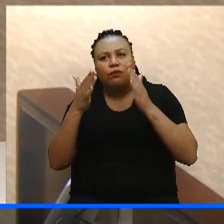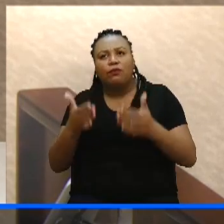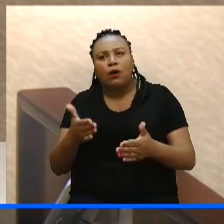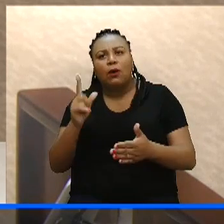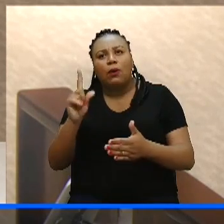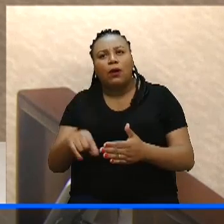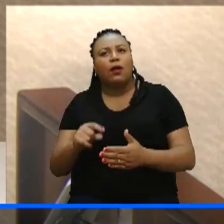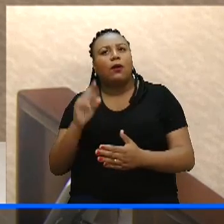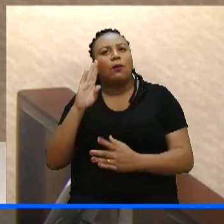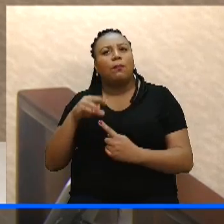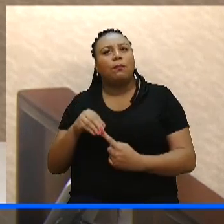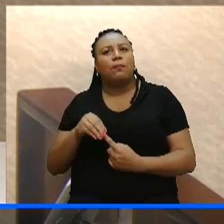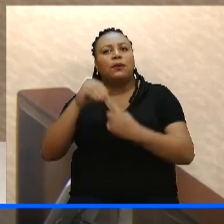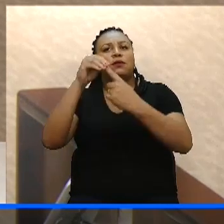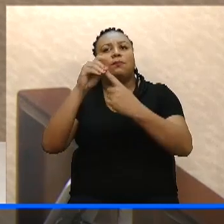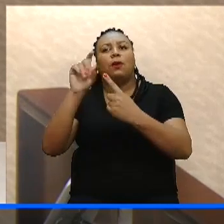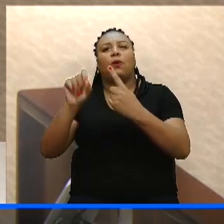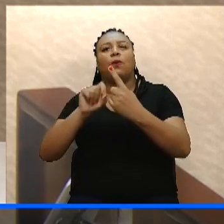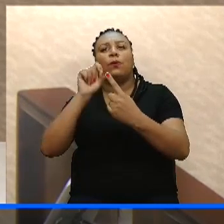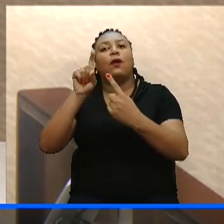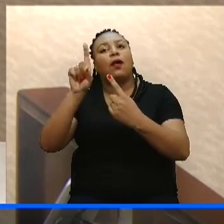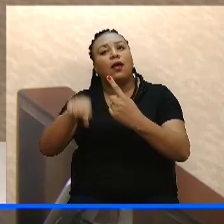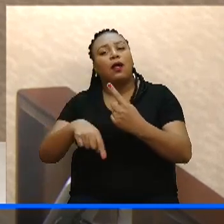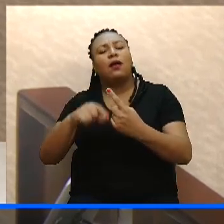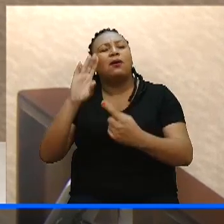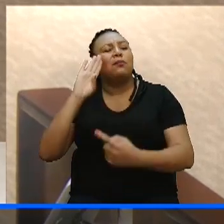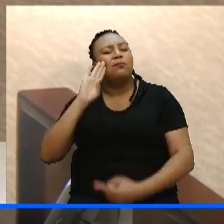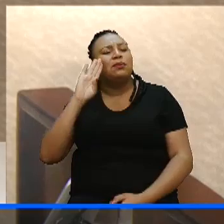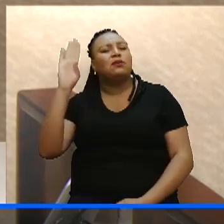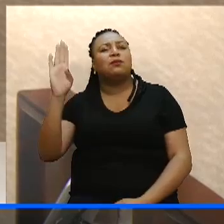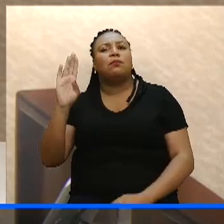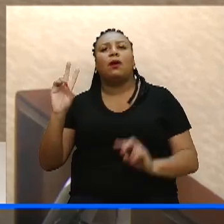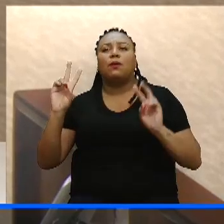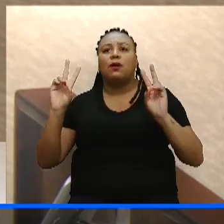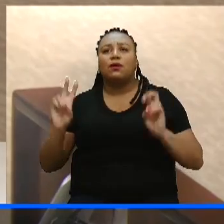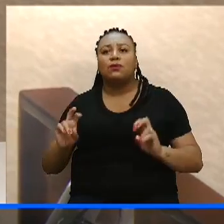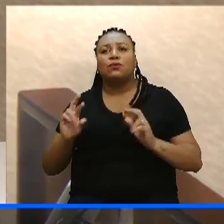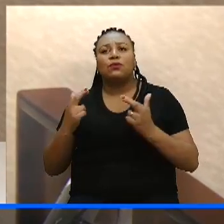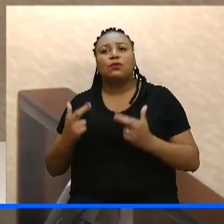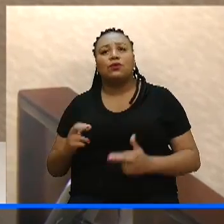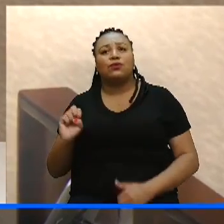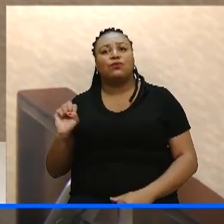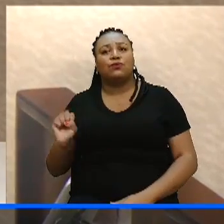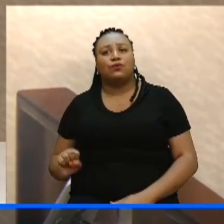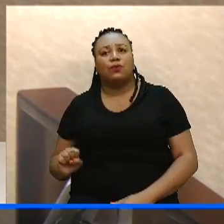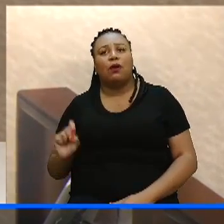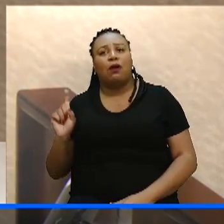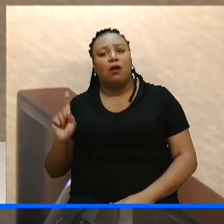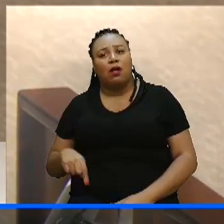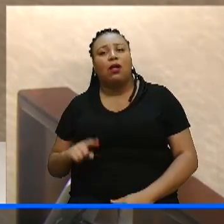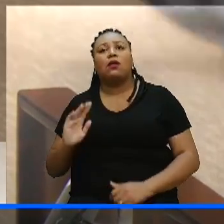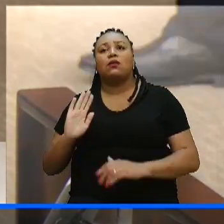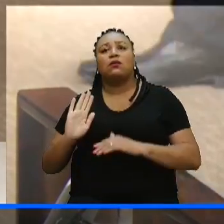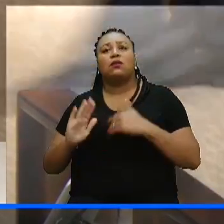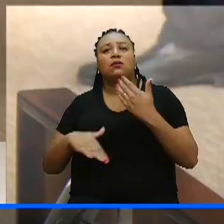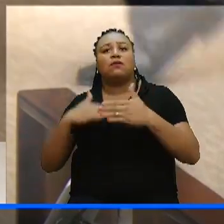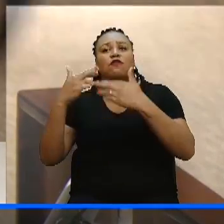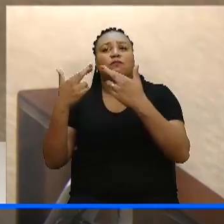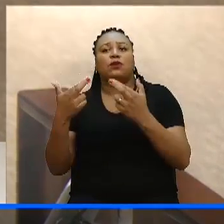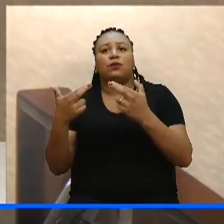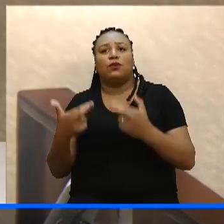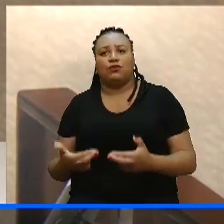o essencial para principals pauta da zona sul o desenvolvimento